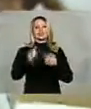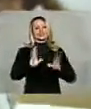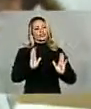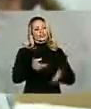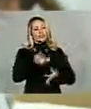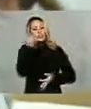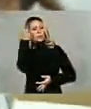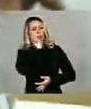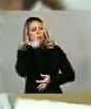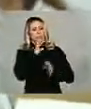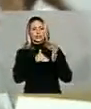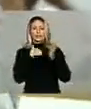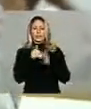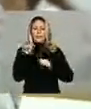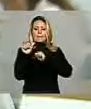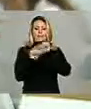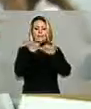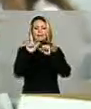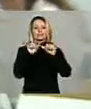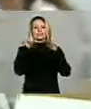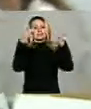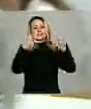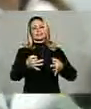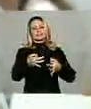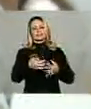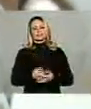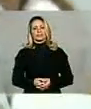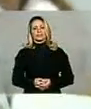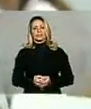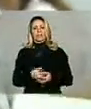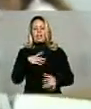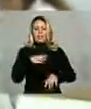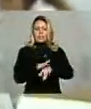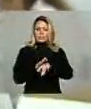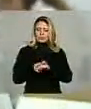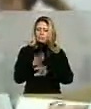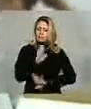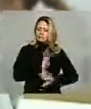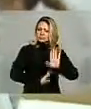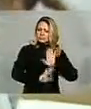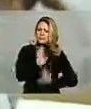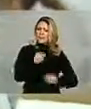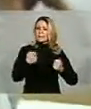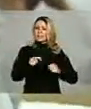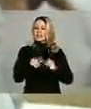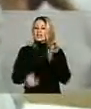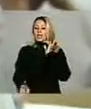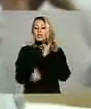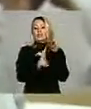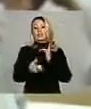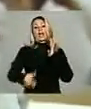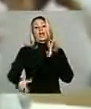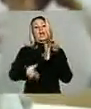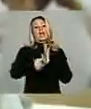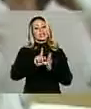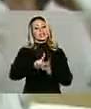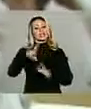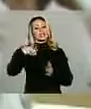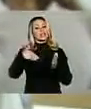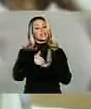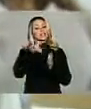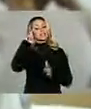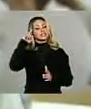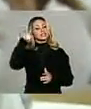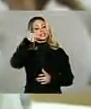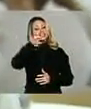o hormônio, que ela tem o déficit dele. Quer dizer, é uma doença tratável desde que diagnosticada até 15 dias de vida da criança. E o